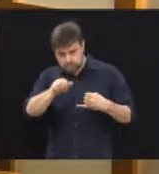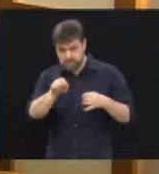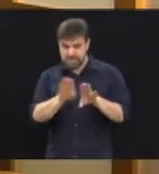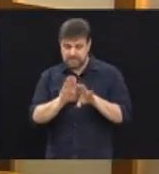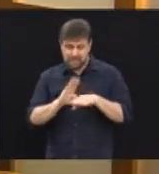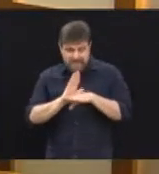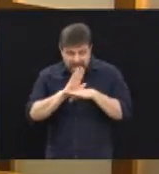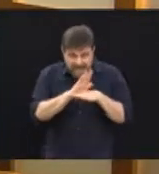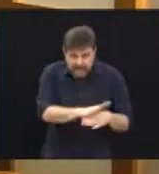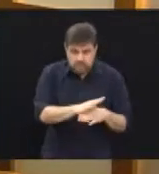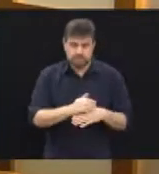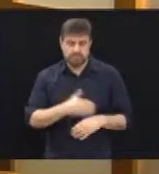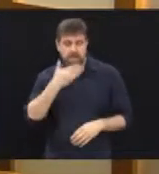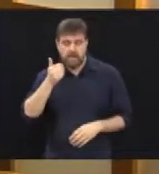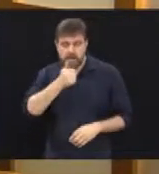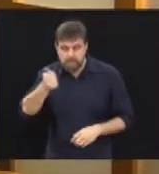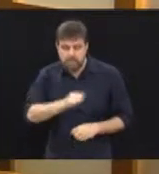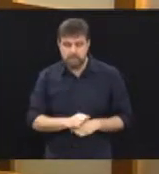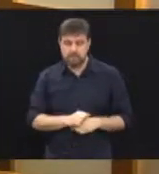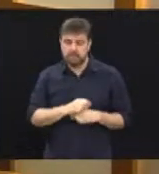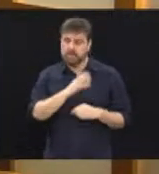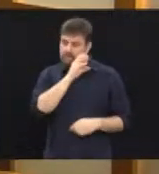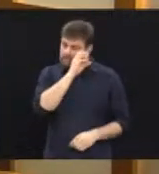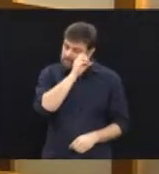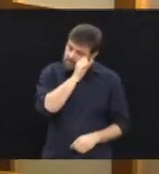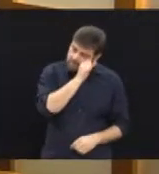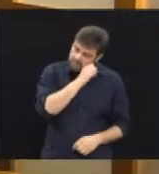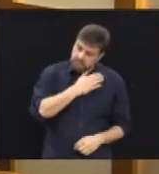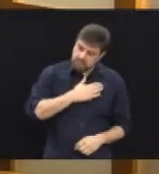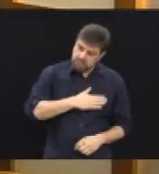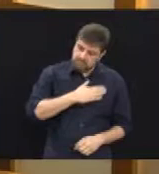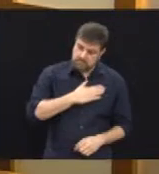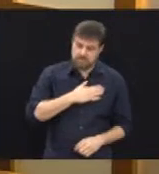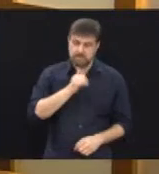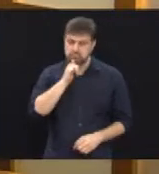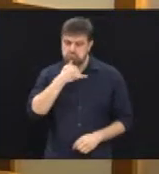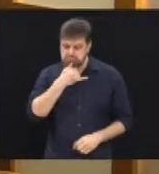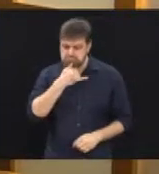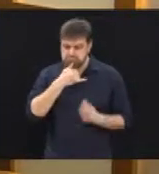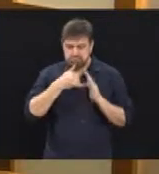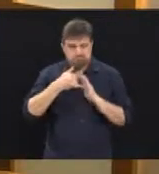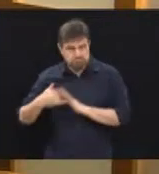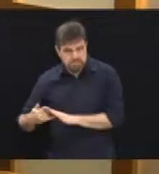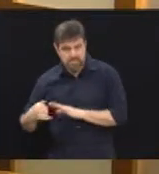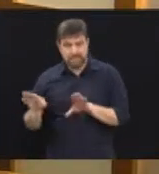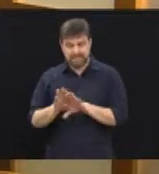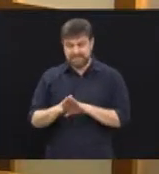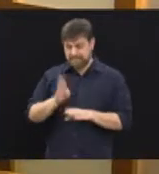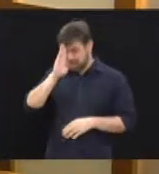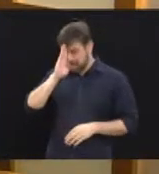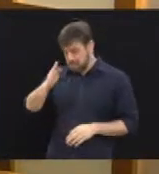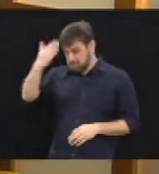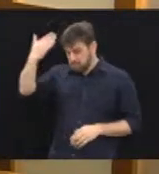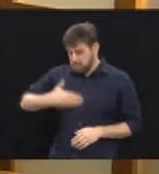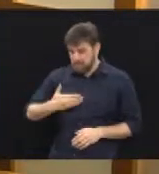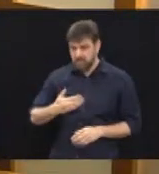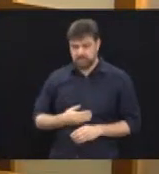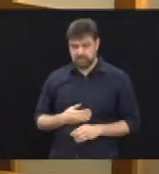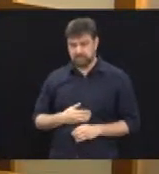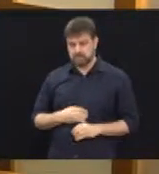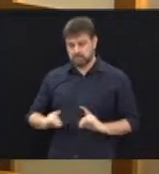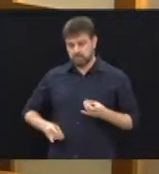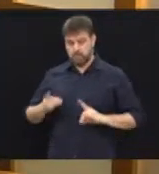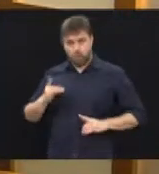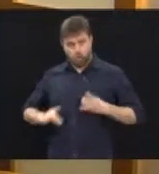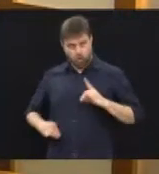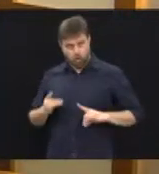calor, do quadro de insônia, um quadro meio que depressivo, né? Mas a eficácia mesmo comprovada apenas